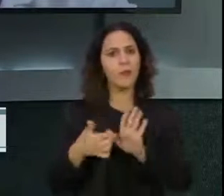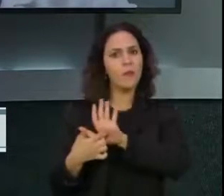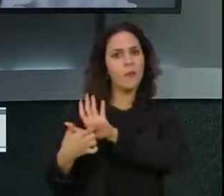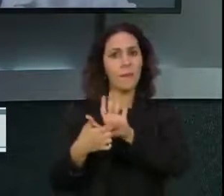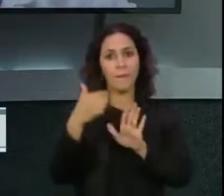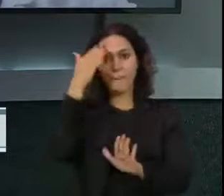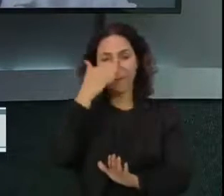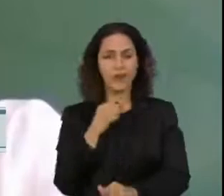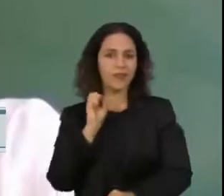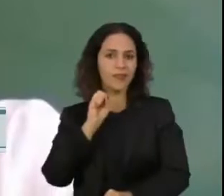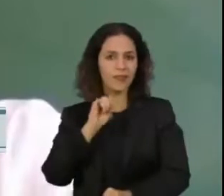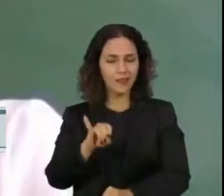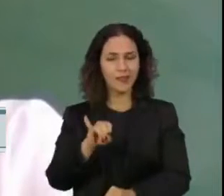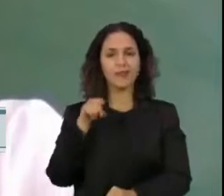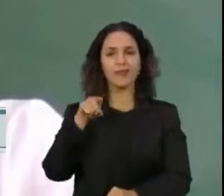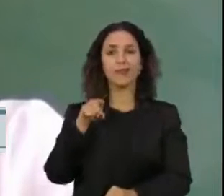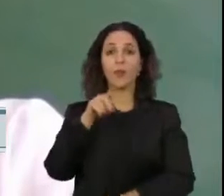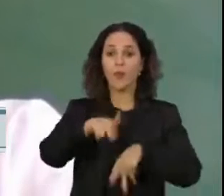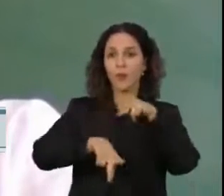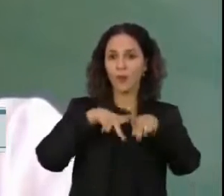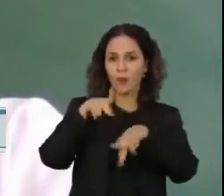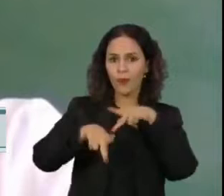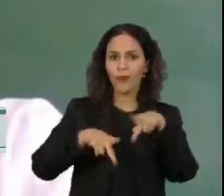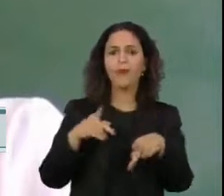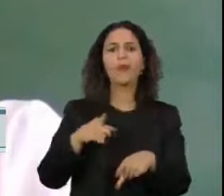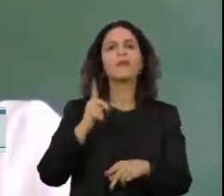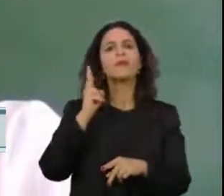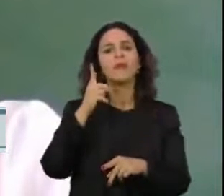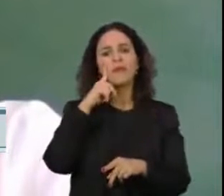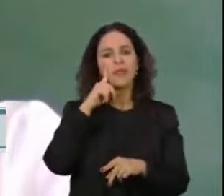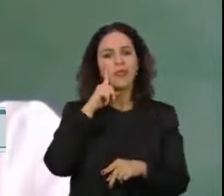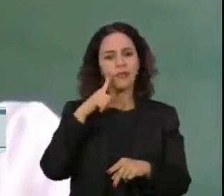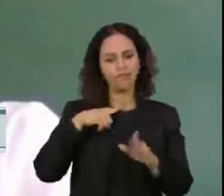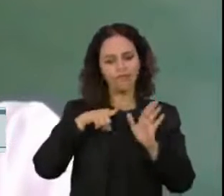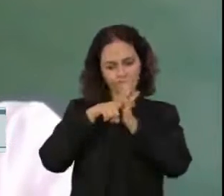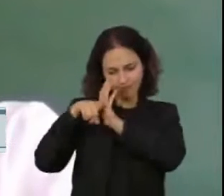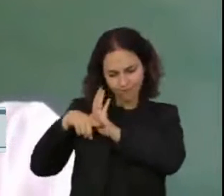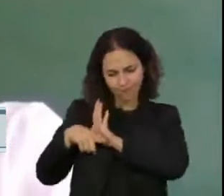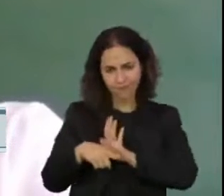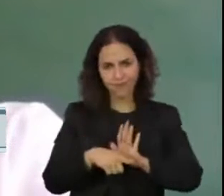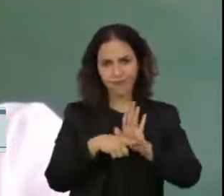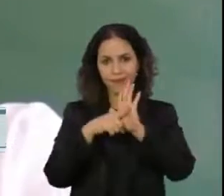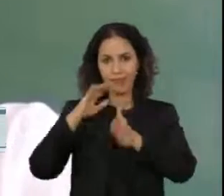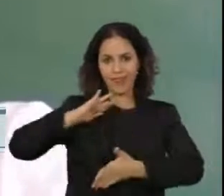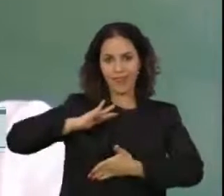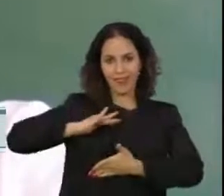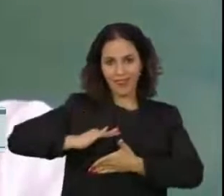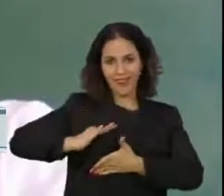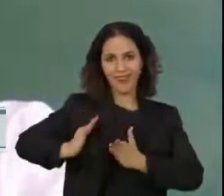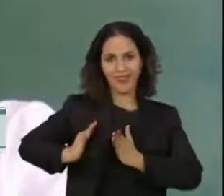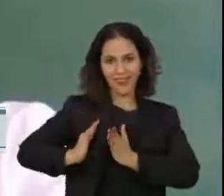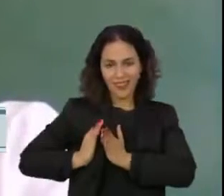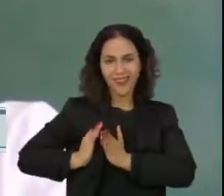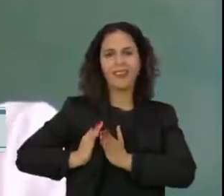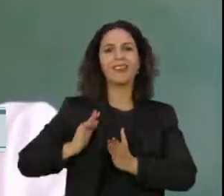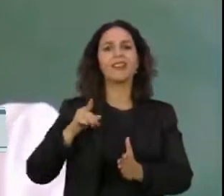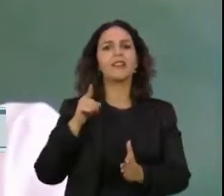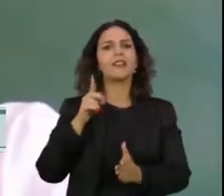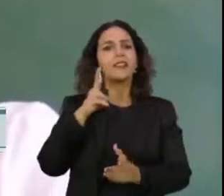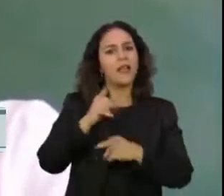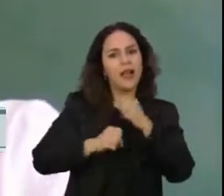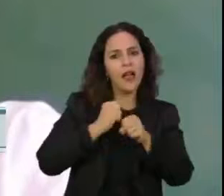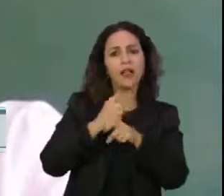nós submetermos a população ao exame de rastreamento, no caso com a mamografia associada ao